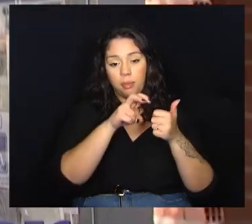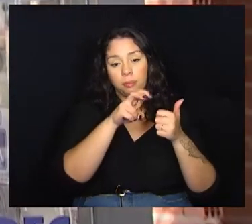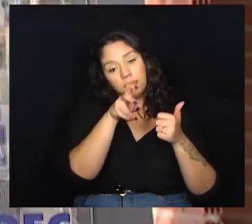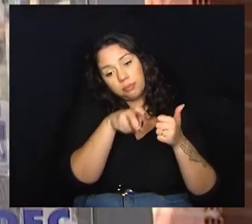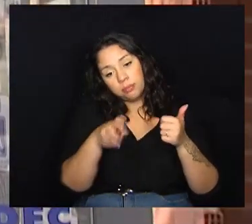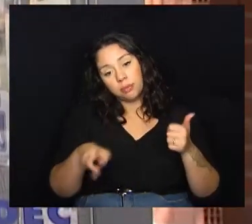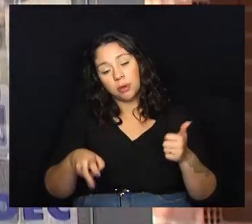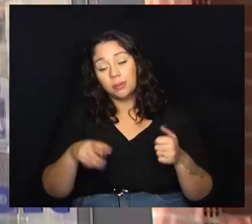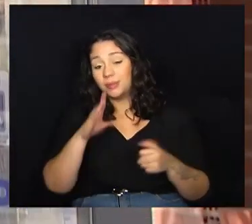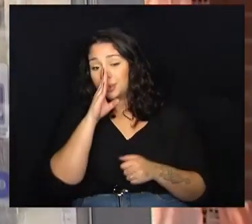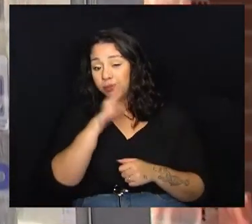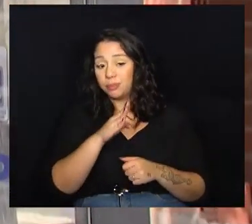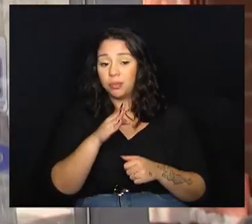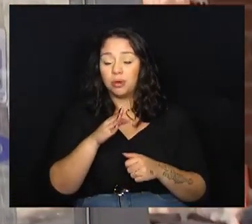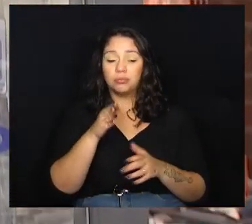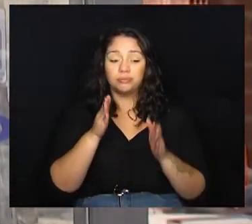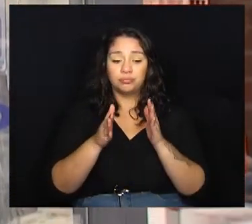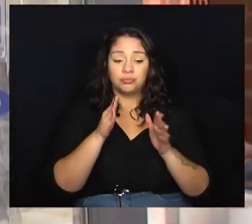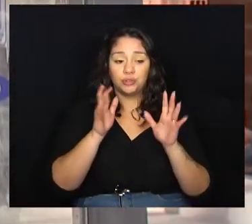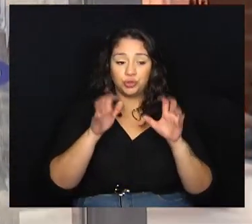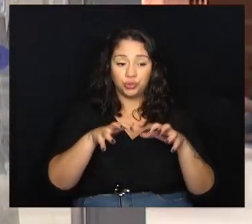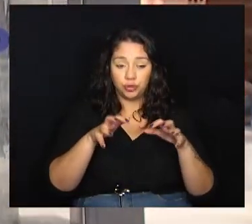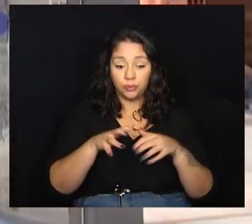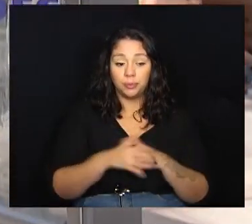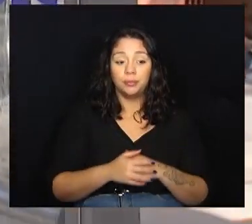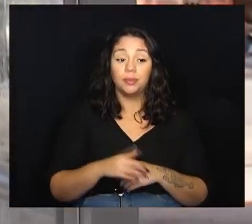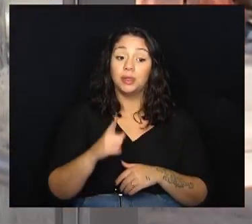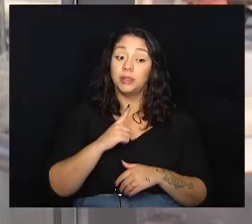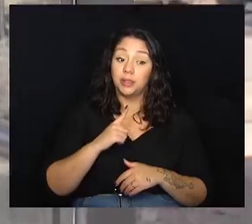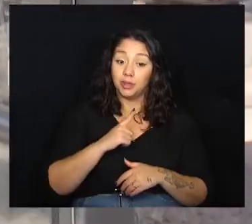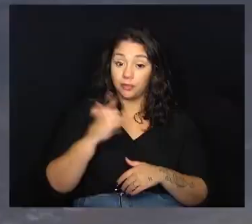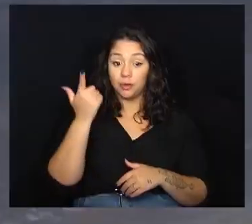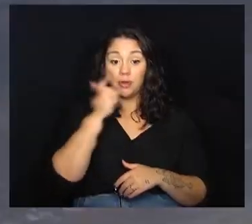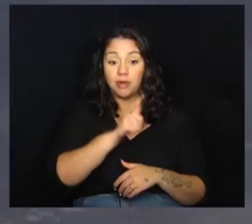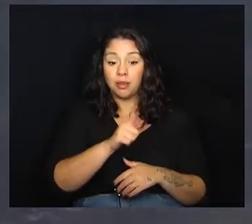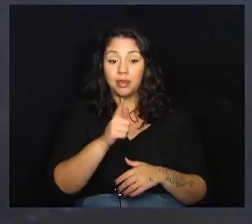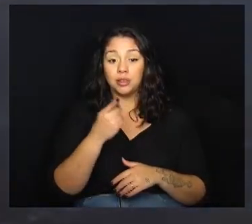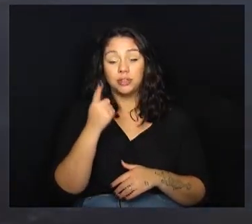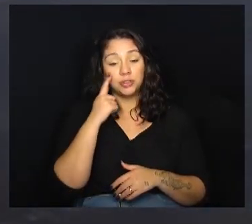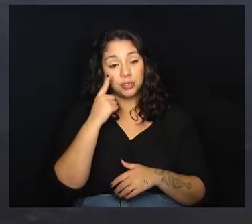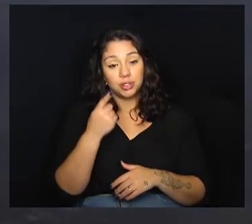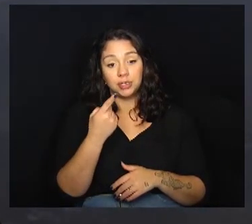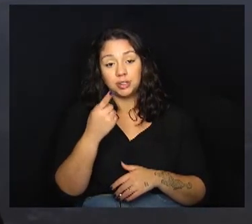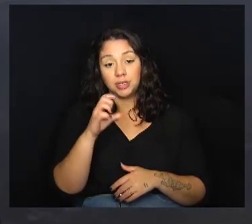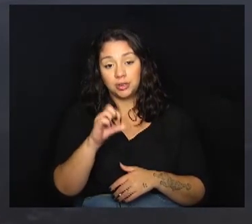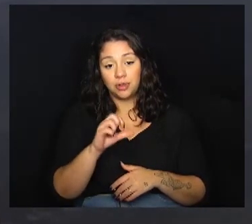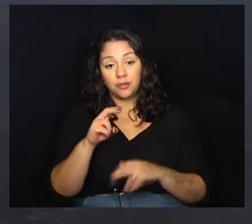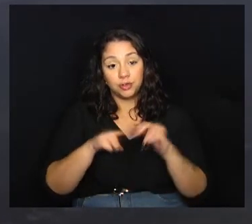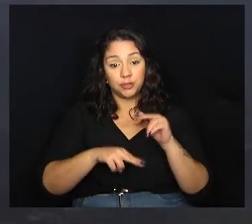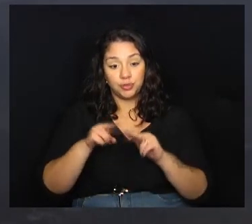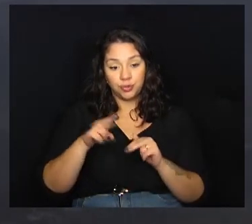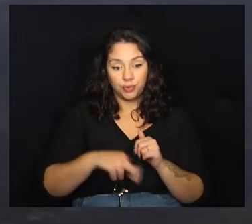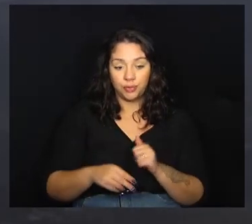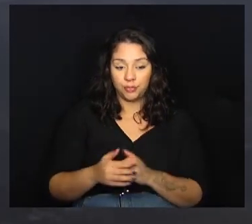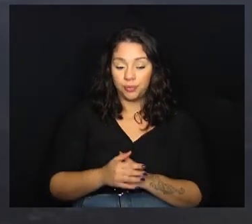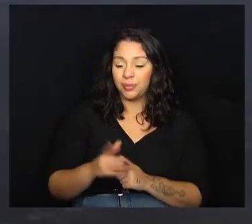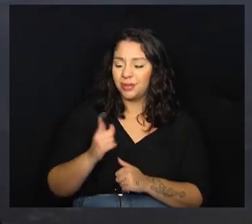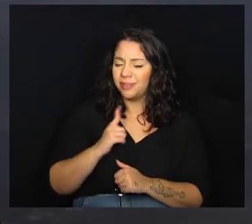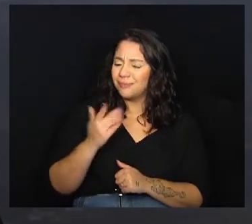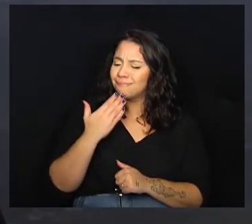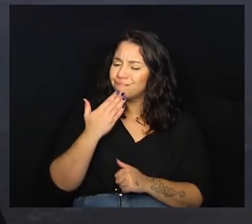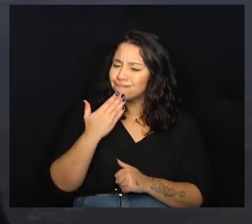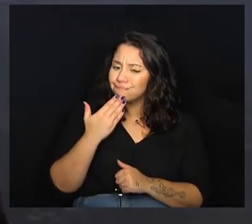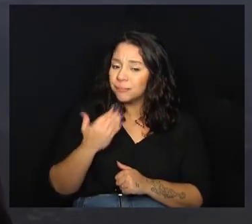chuvas. O pedido foi finalmente atendido no dia 19 de junho. Uma das grandes